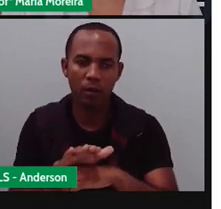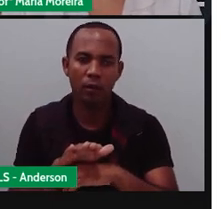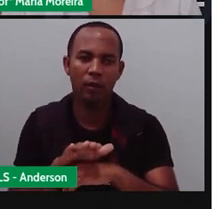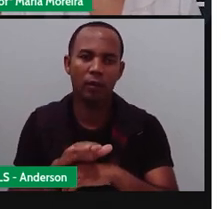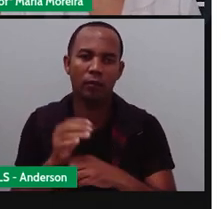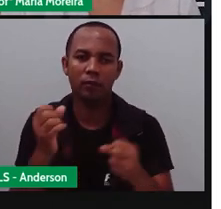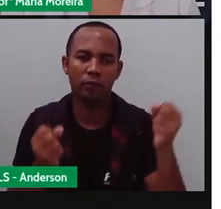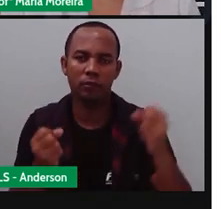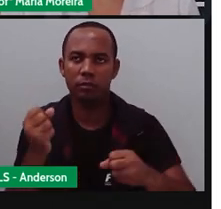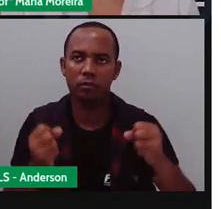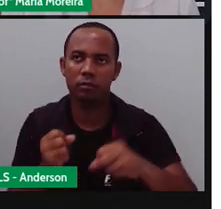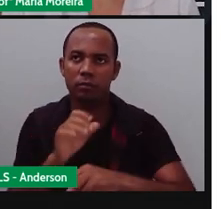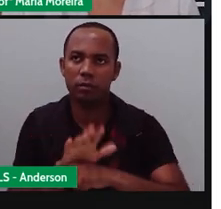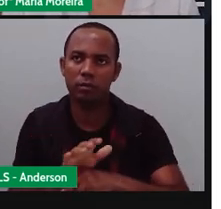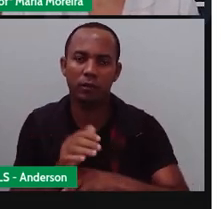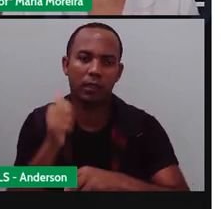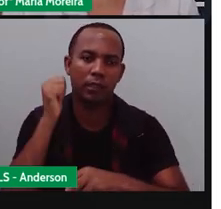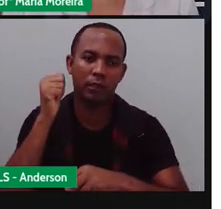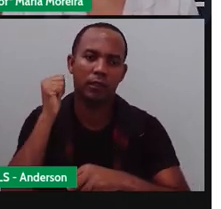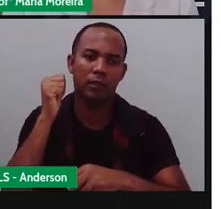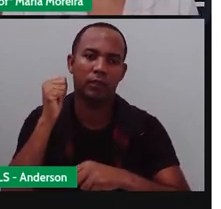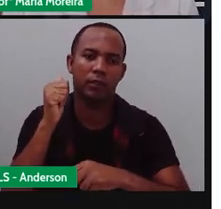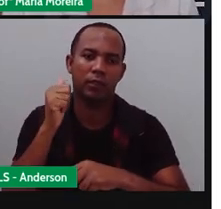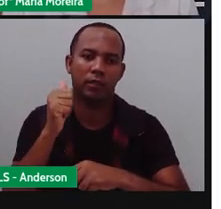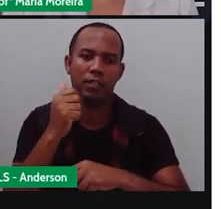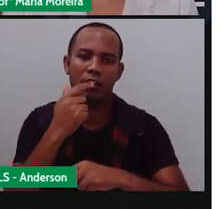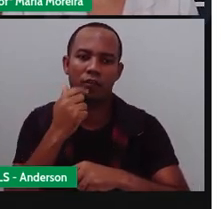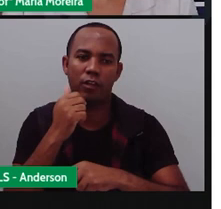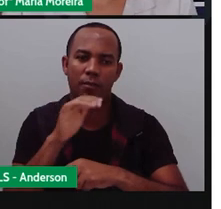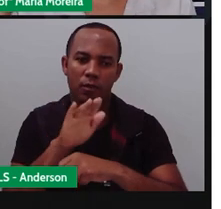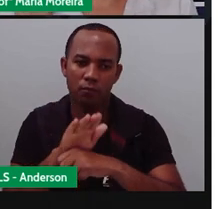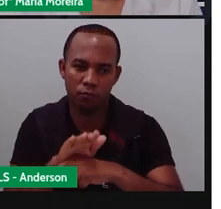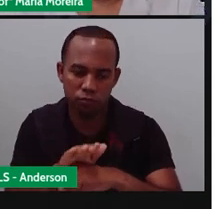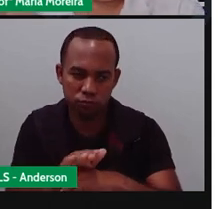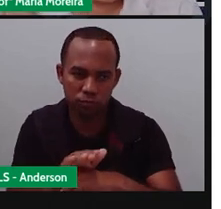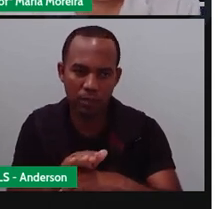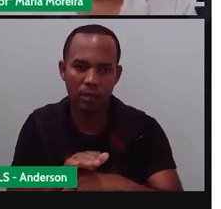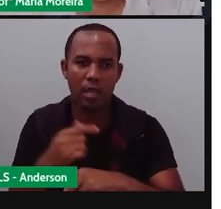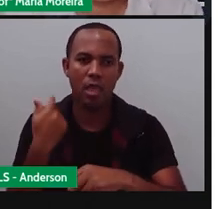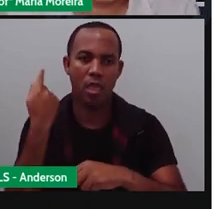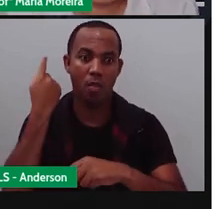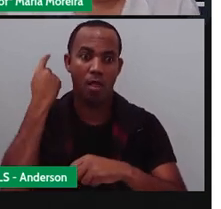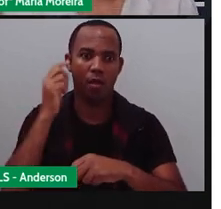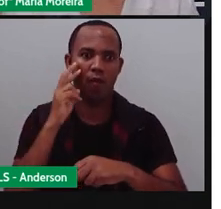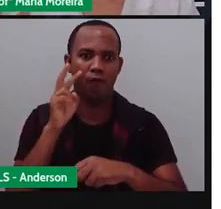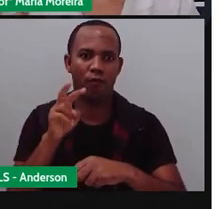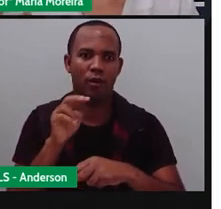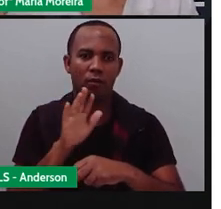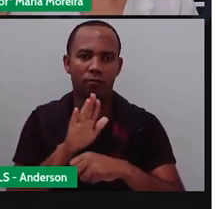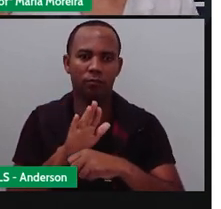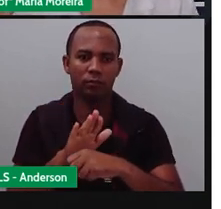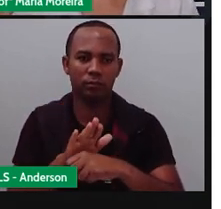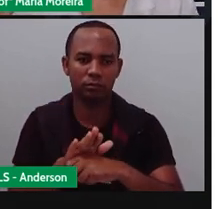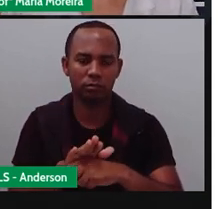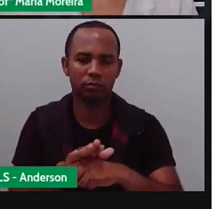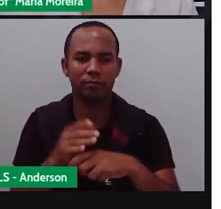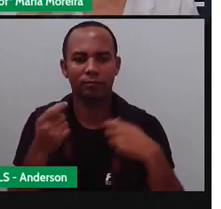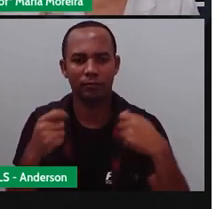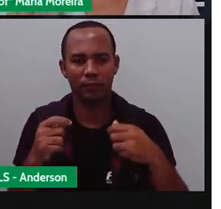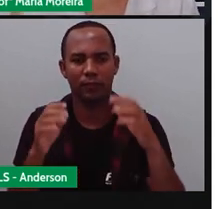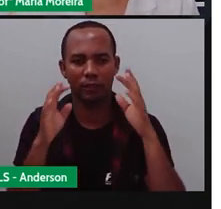lanterna lá atrás me dizendo o seguinte Olha a pessoa e olha aperta no freio eu tenho que reduzir para que eu não choque